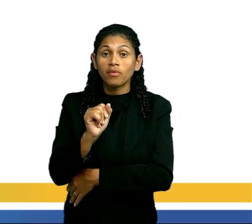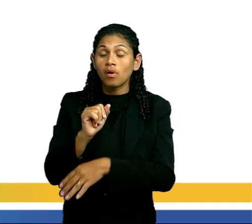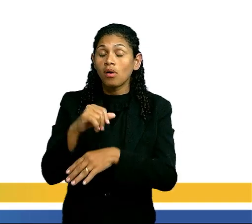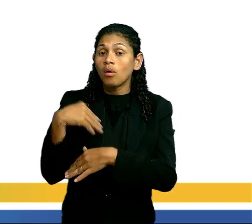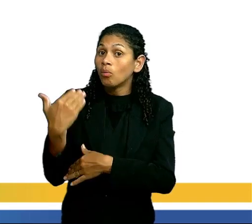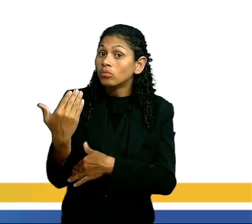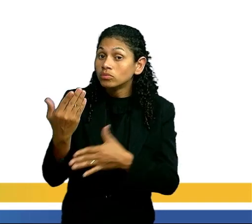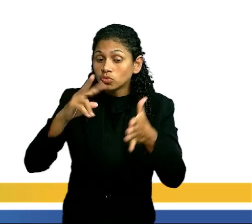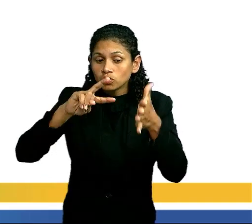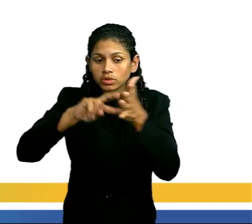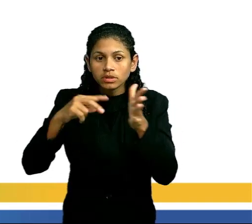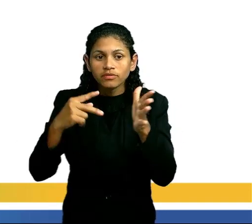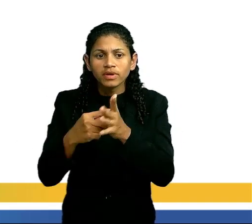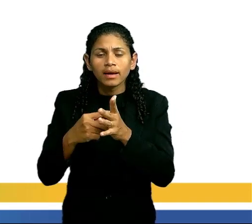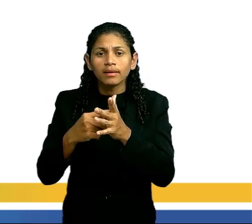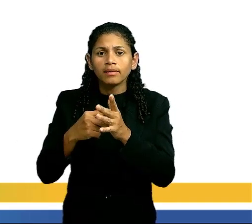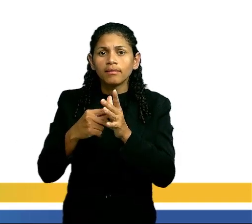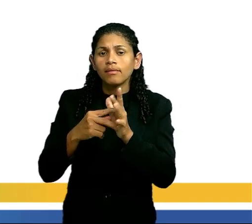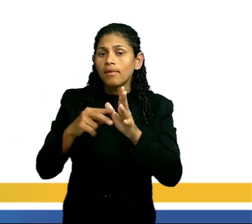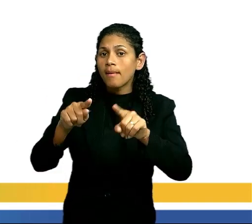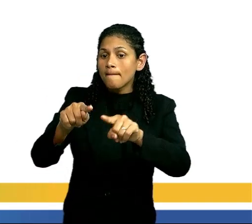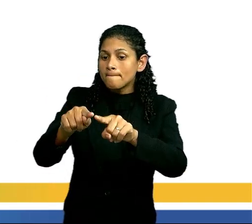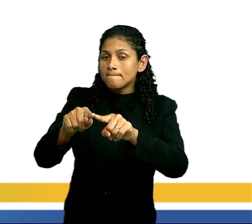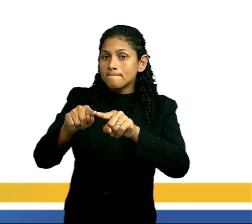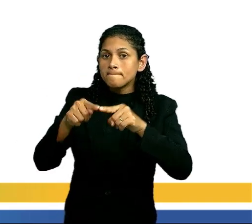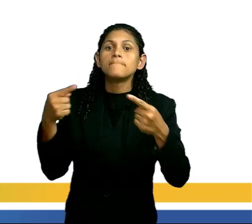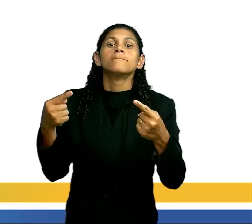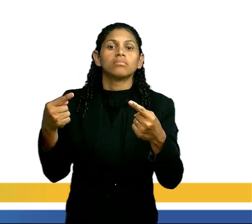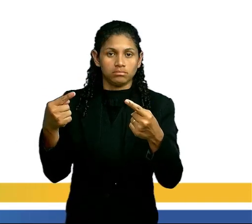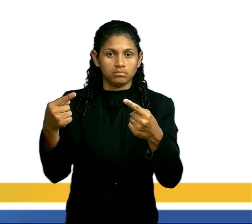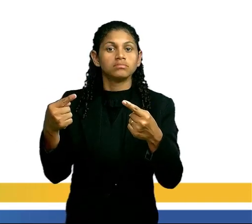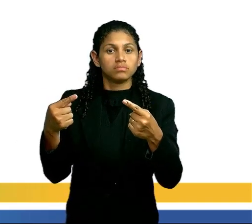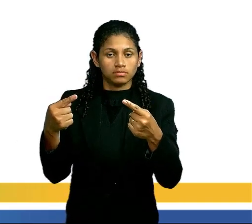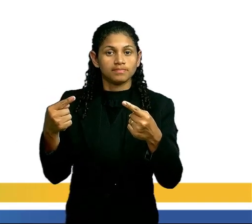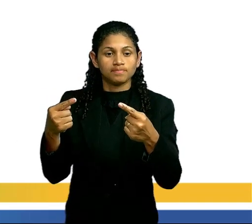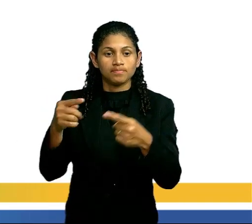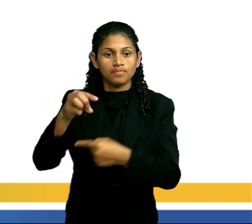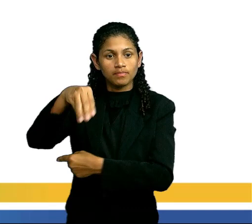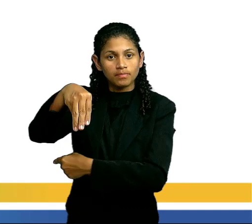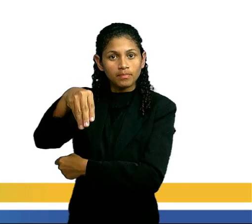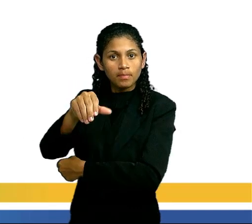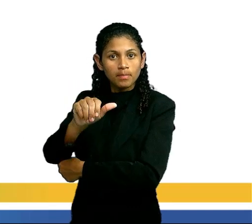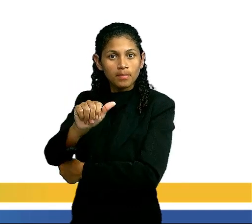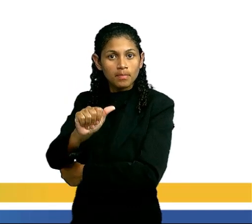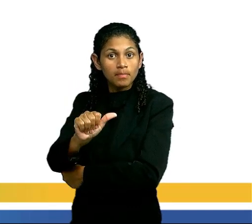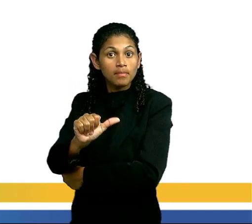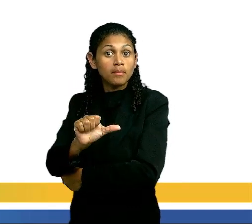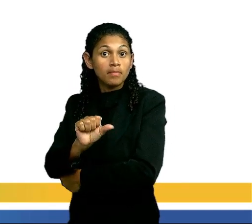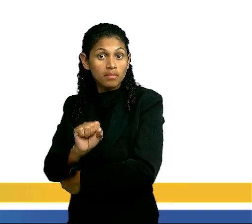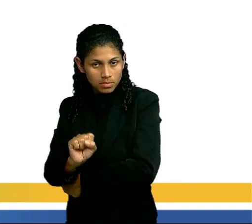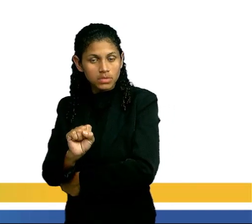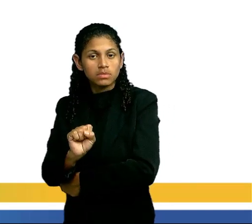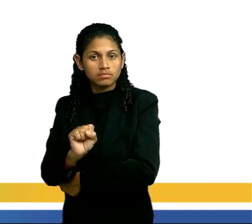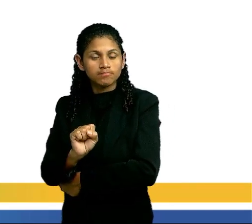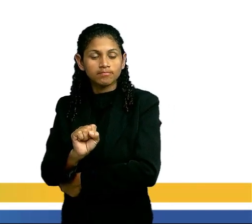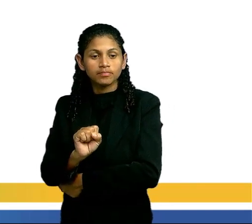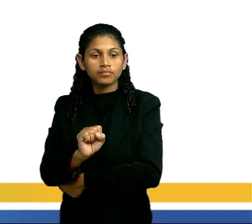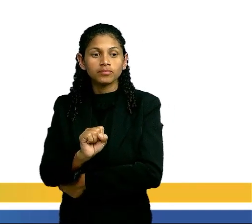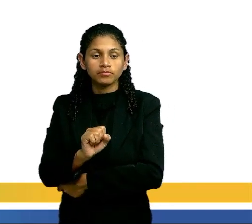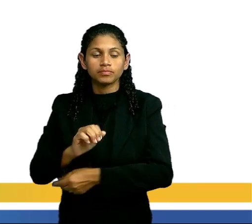a mesma função da palavra mas, ela é uma